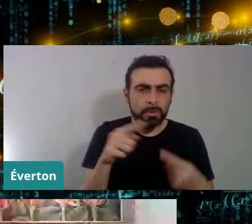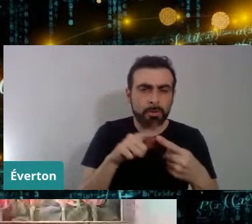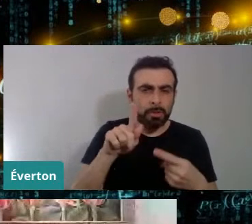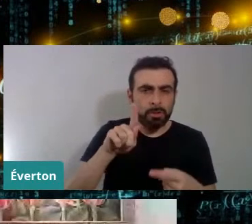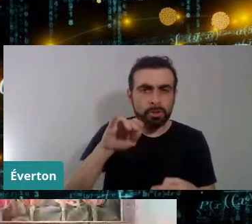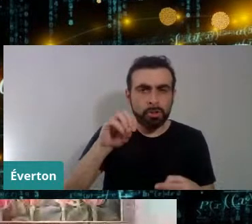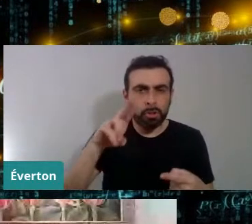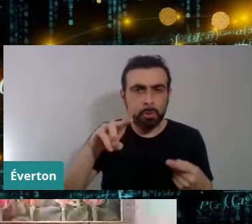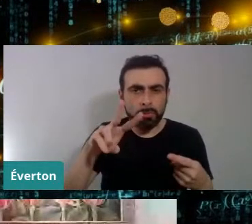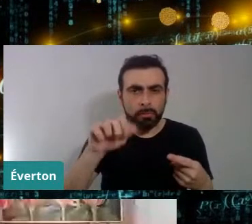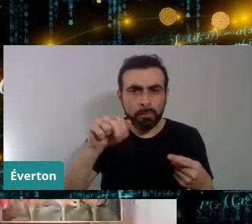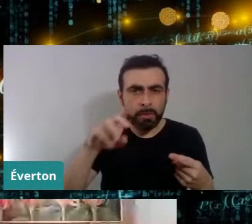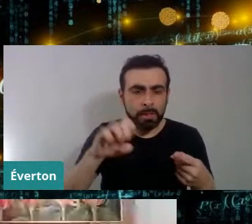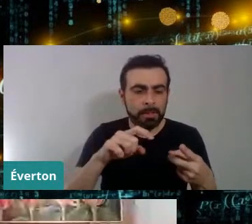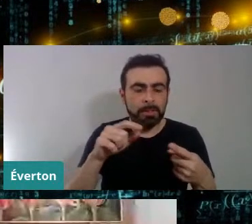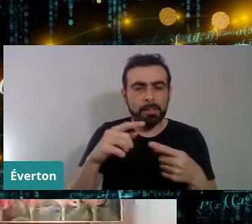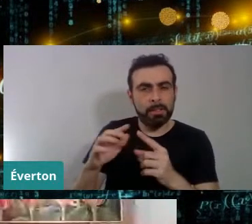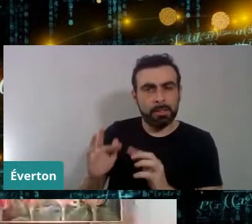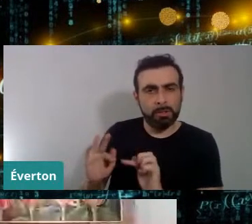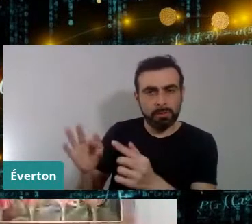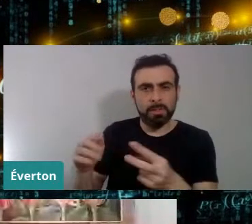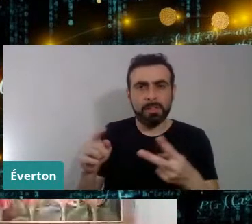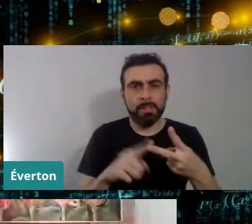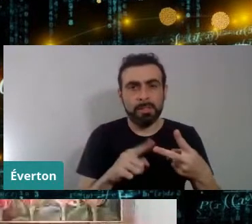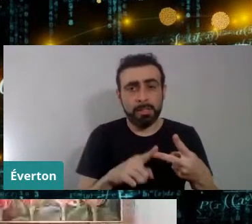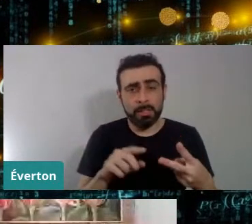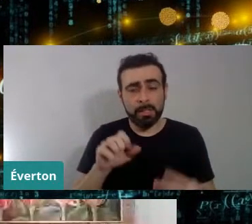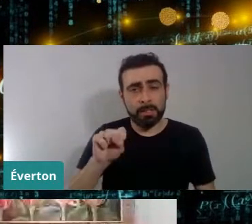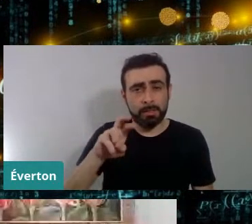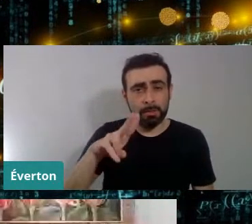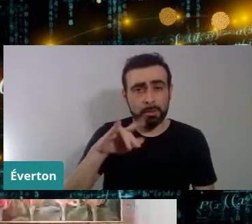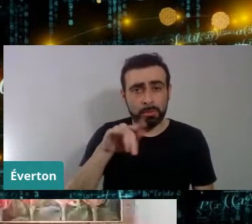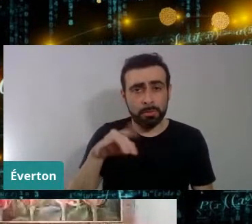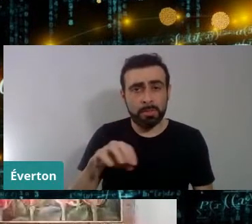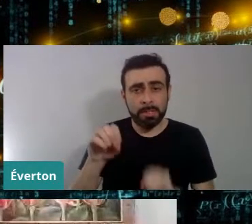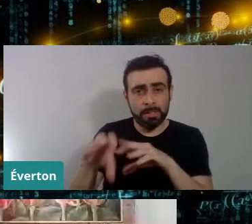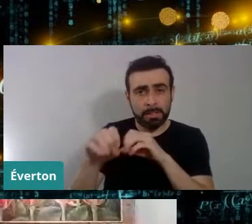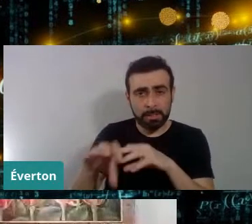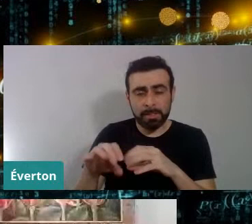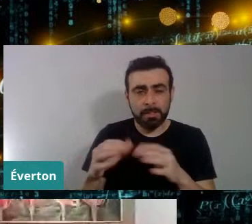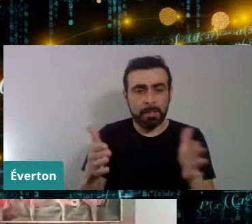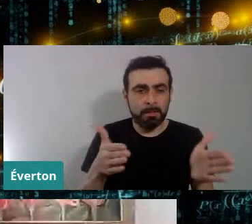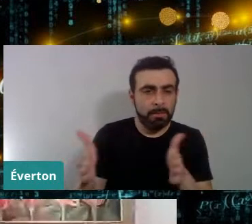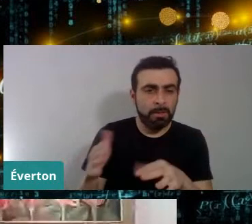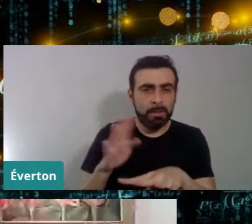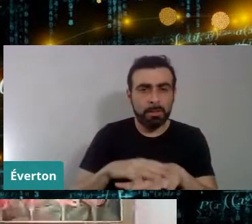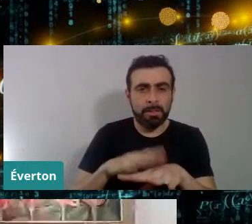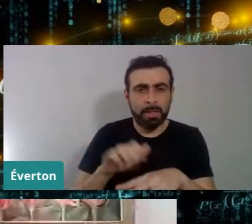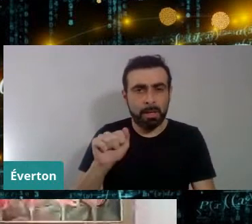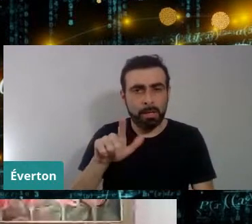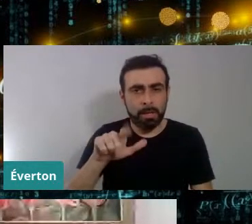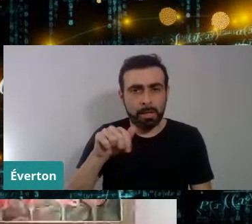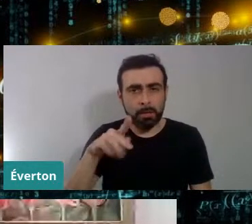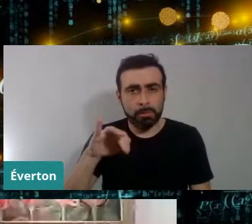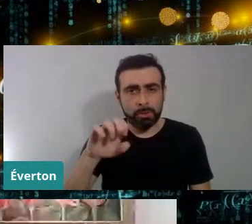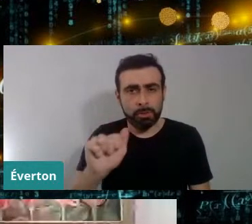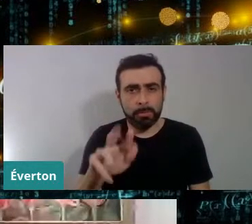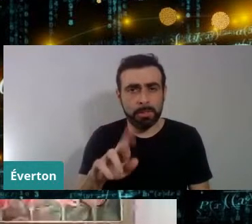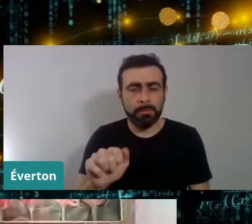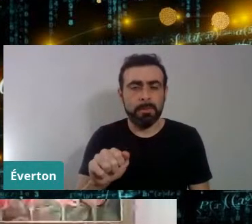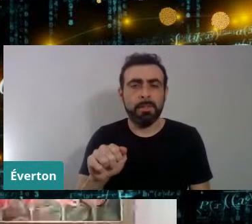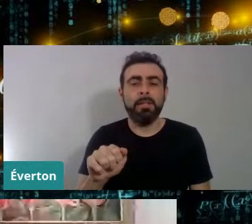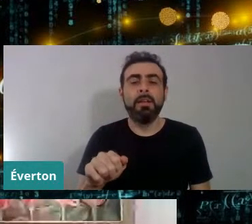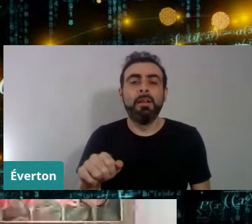que era professor de física, a professora Suzy, que dava parte de álgebra, né? Parte de